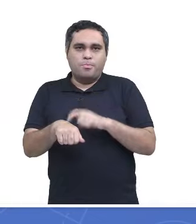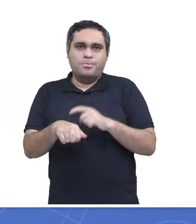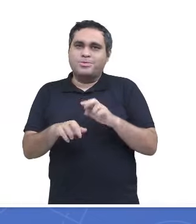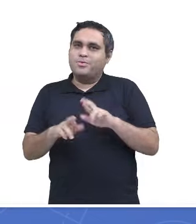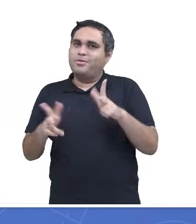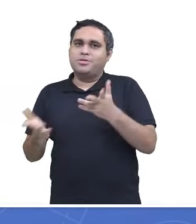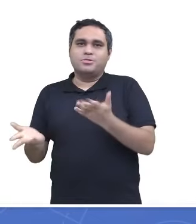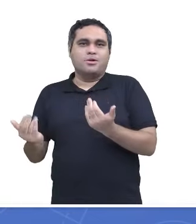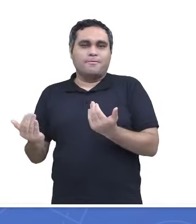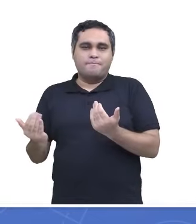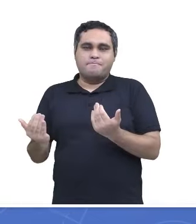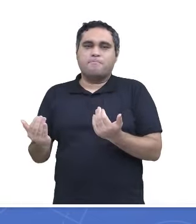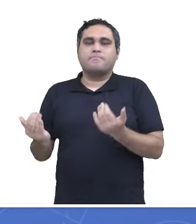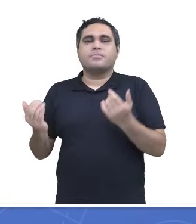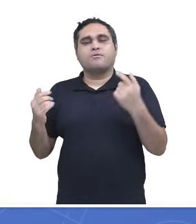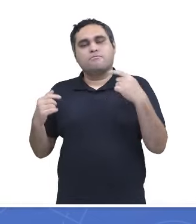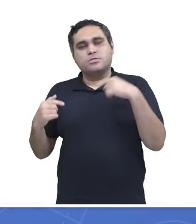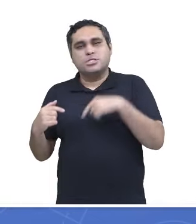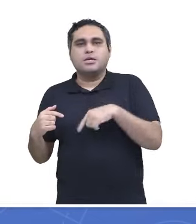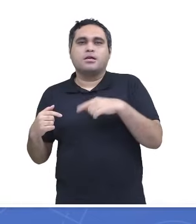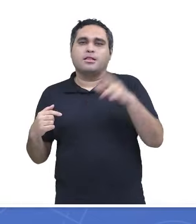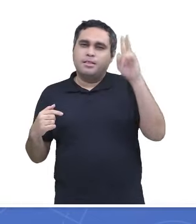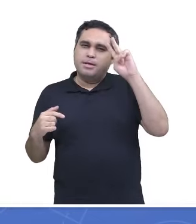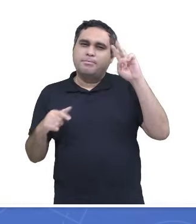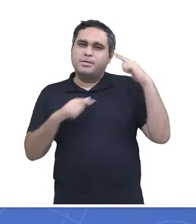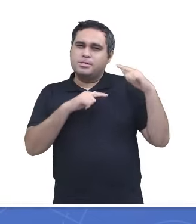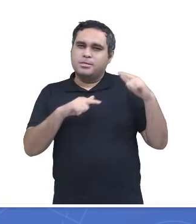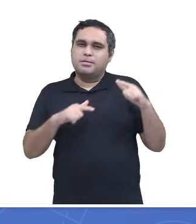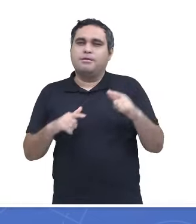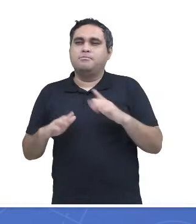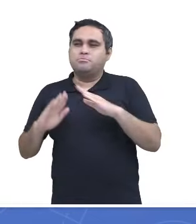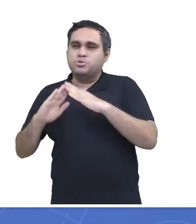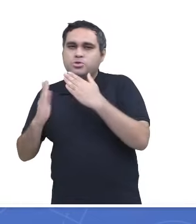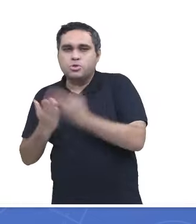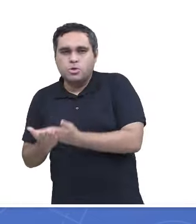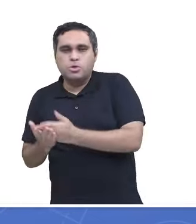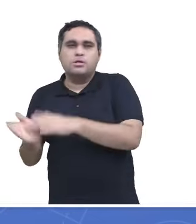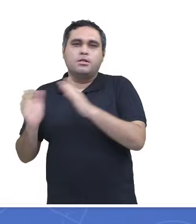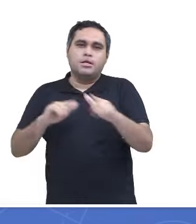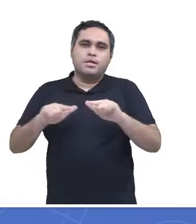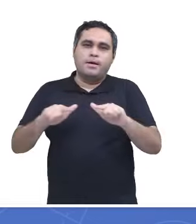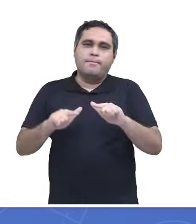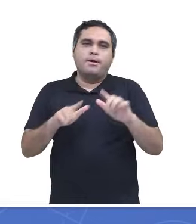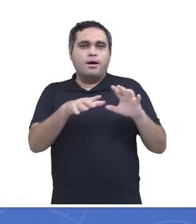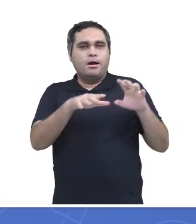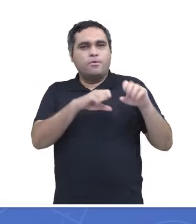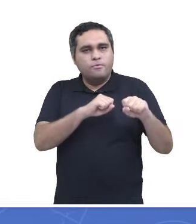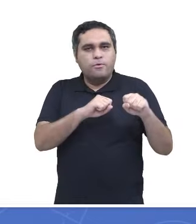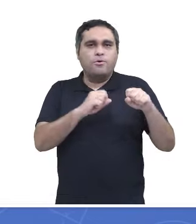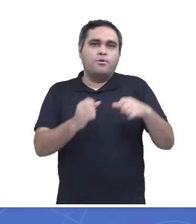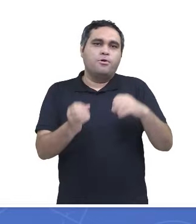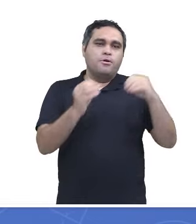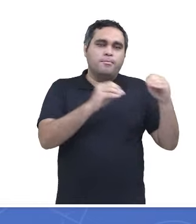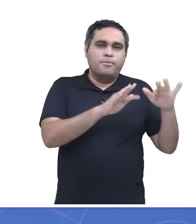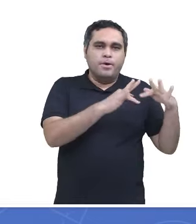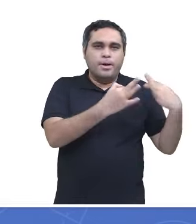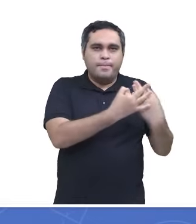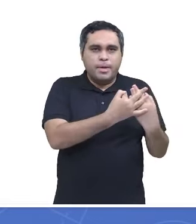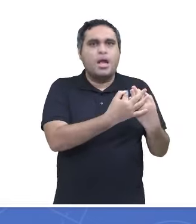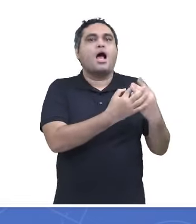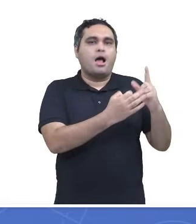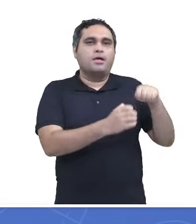escola, se forma, aí você começa a trabalhar, constitui família, e a partir daí você é um adulto. Então nós vimos